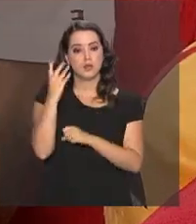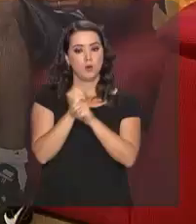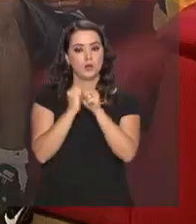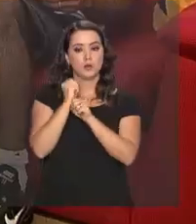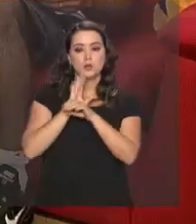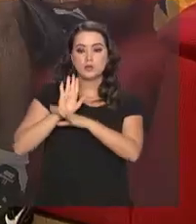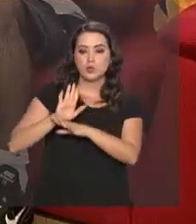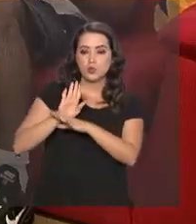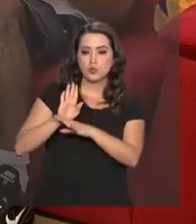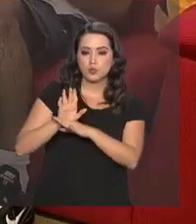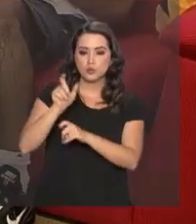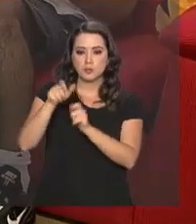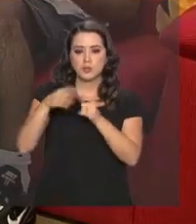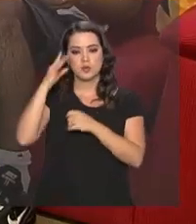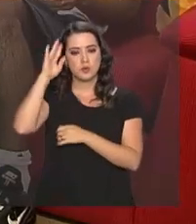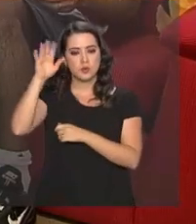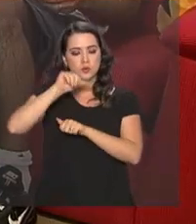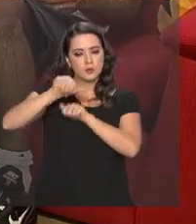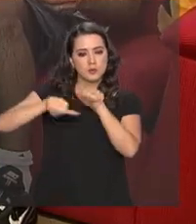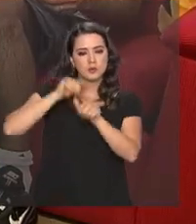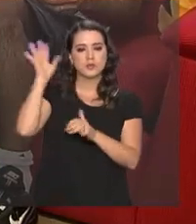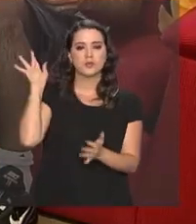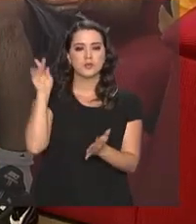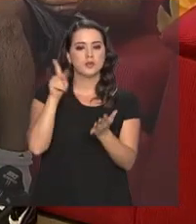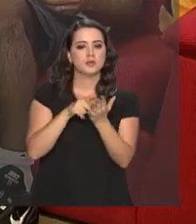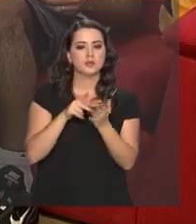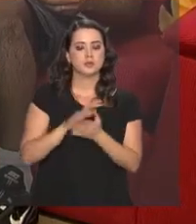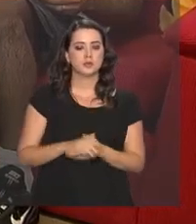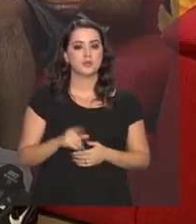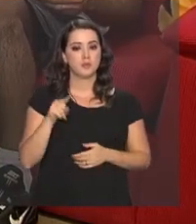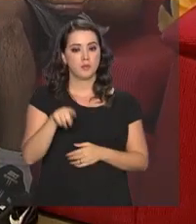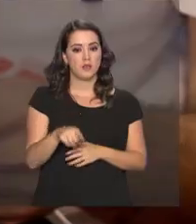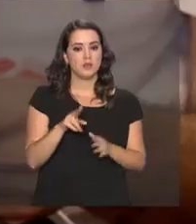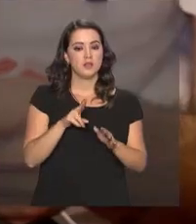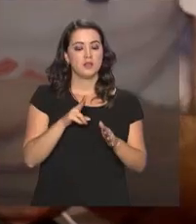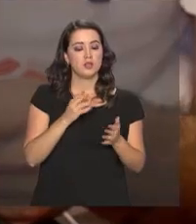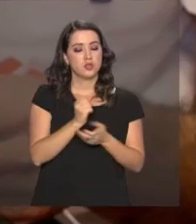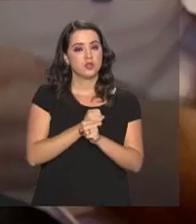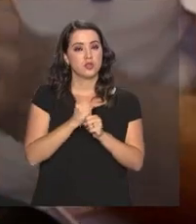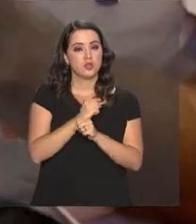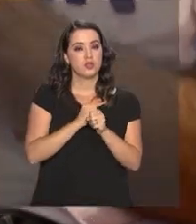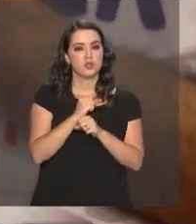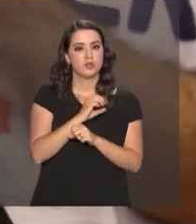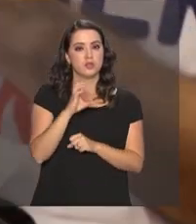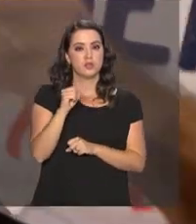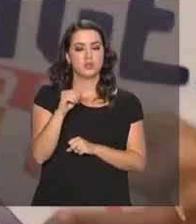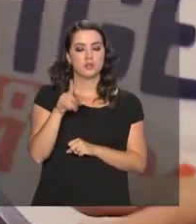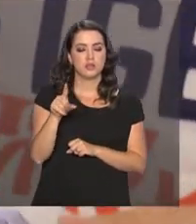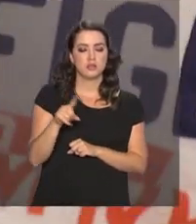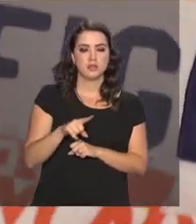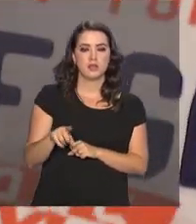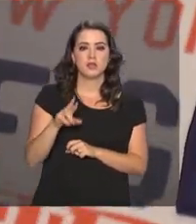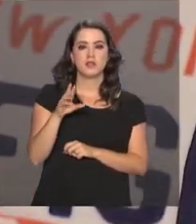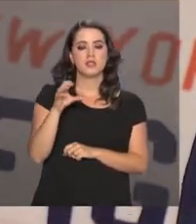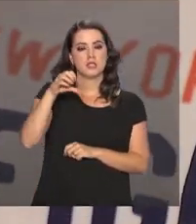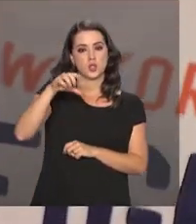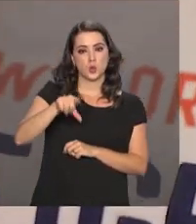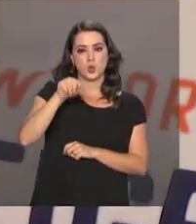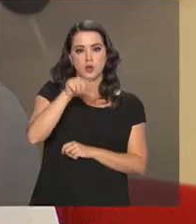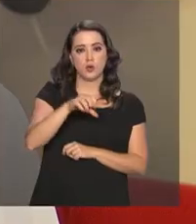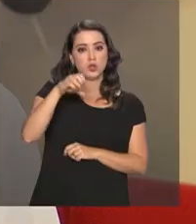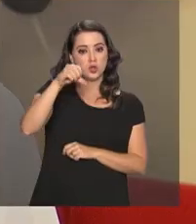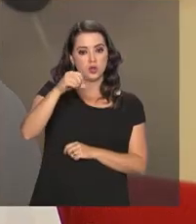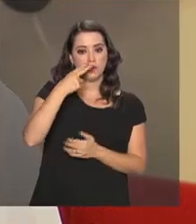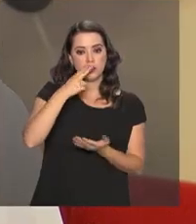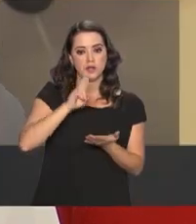sonhos saiam do papel e se torne realidade neste ano cédula está levando para casa nove cartinhas